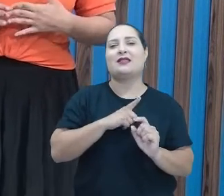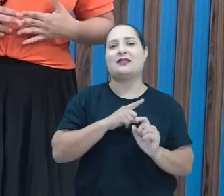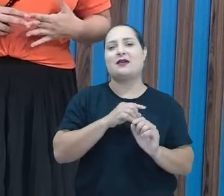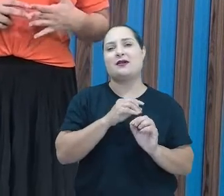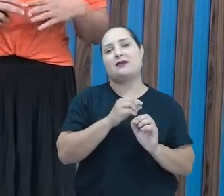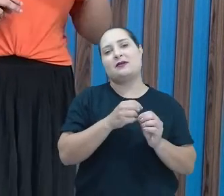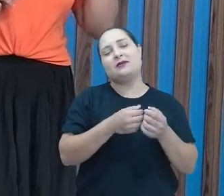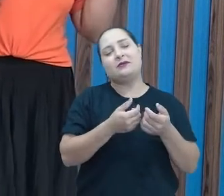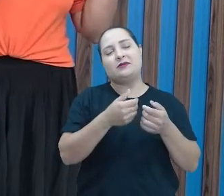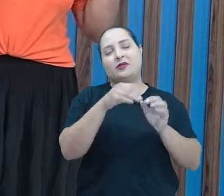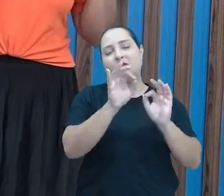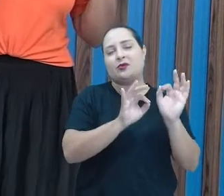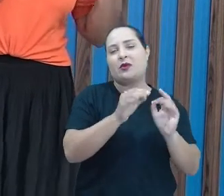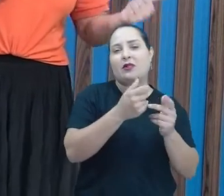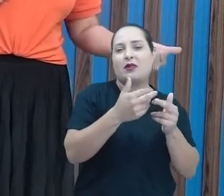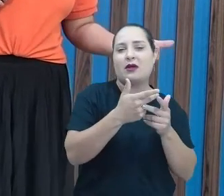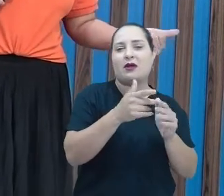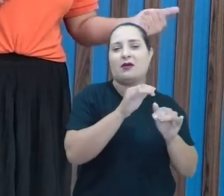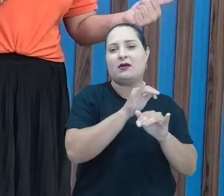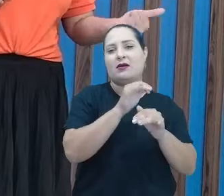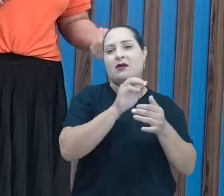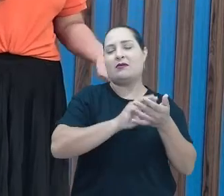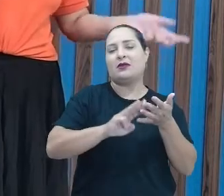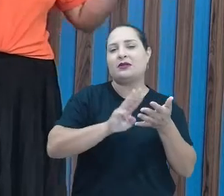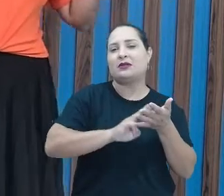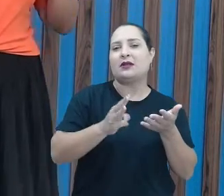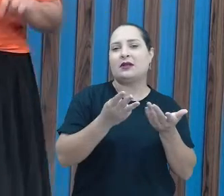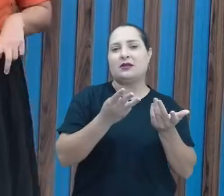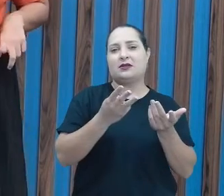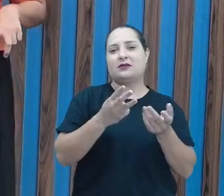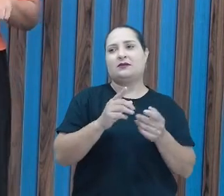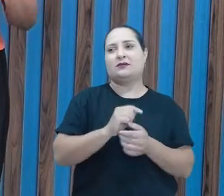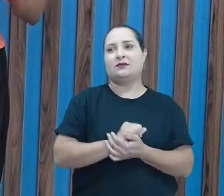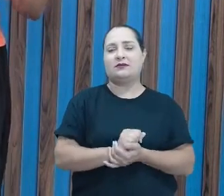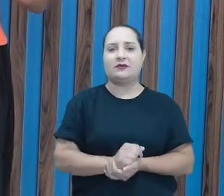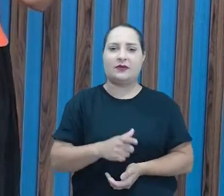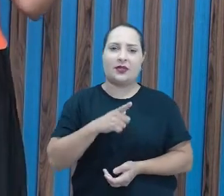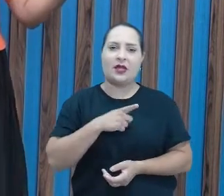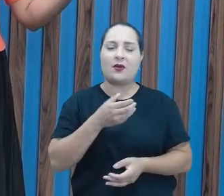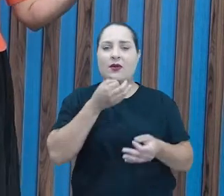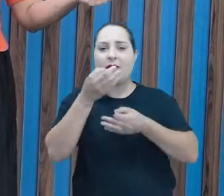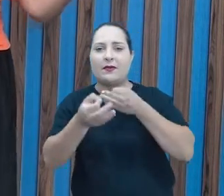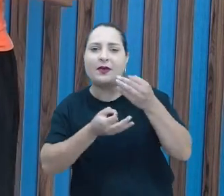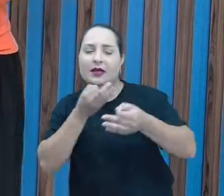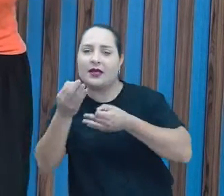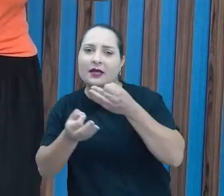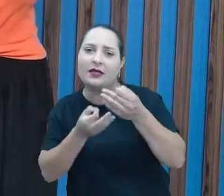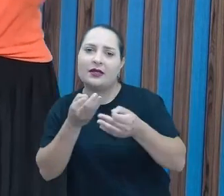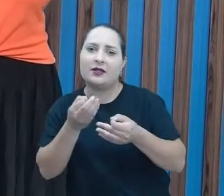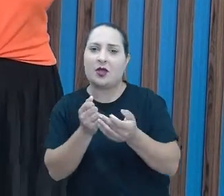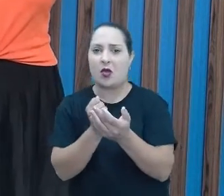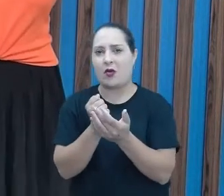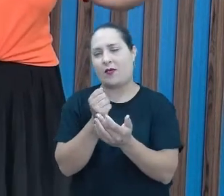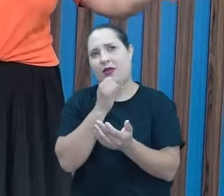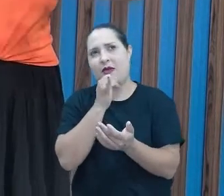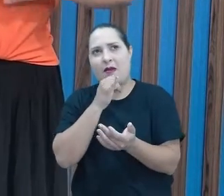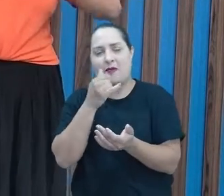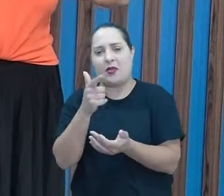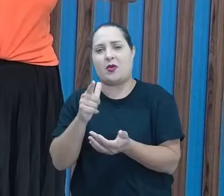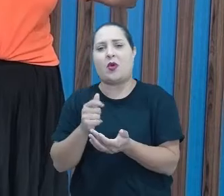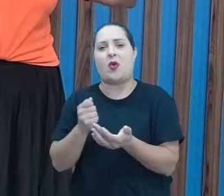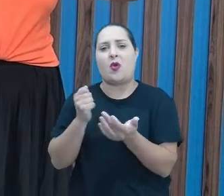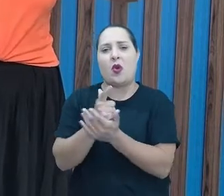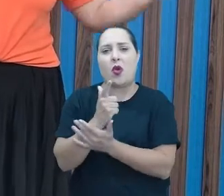mensagem. Uso de pronomes na segunda pessoa. Uso explícito de argumentos. Então, compre o leite chachá porque